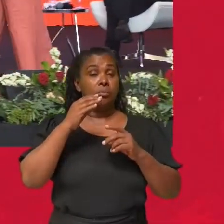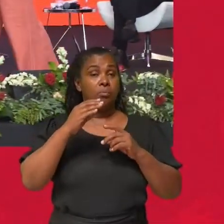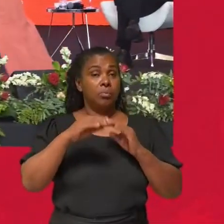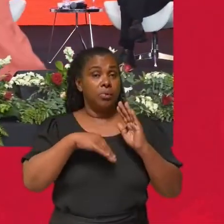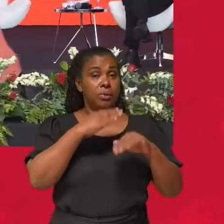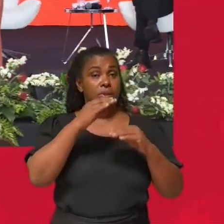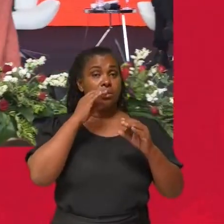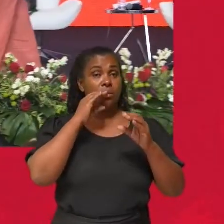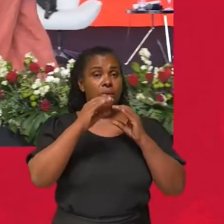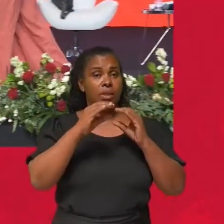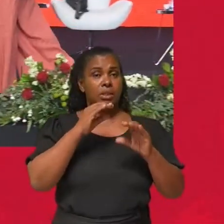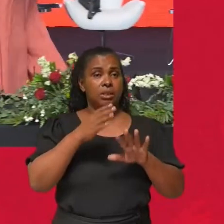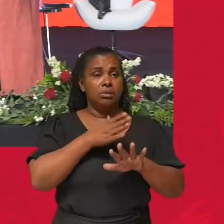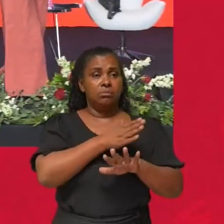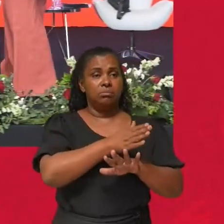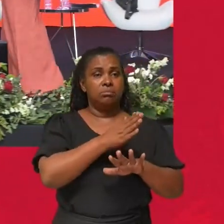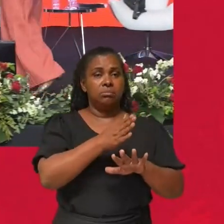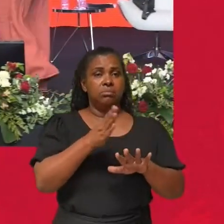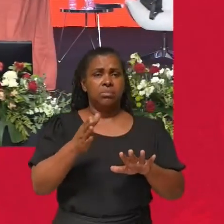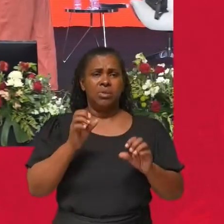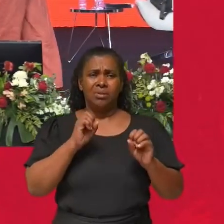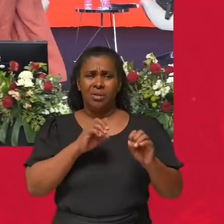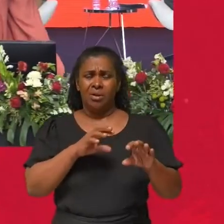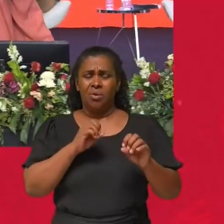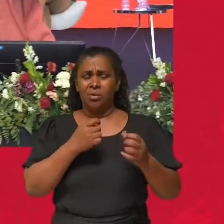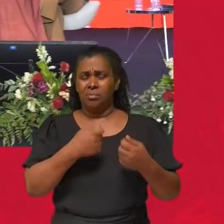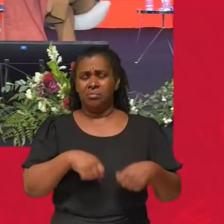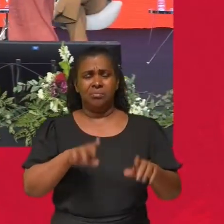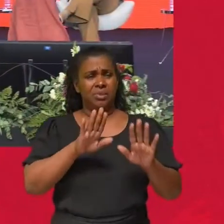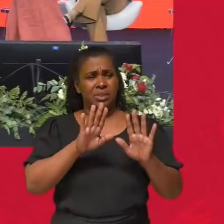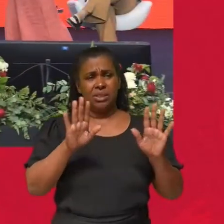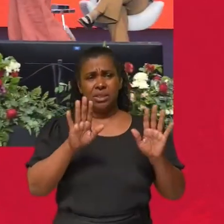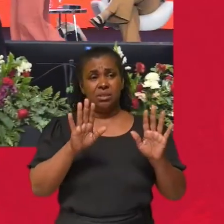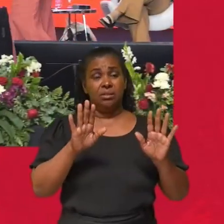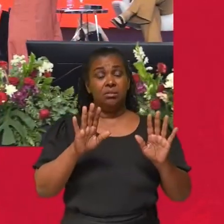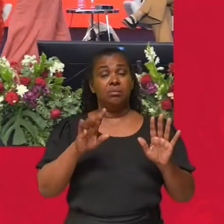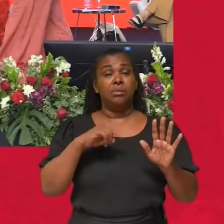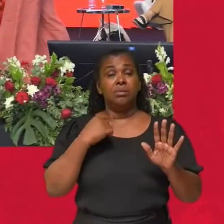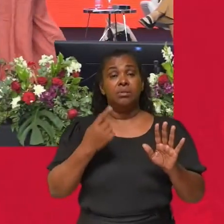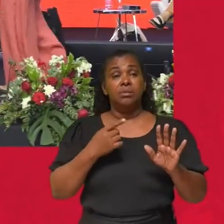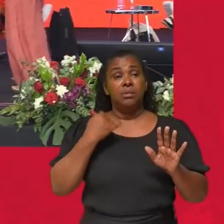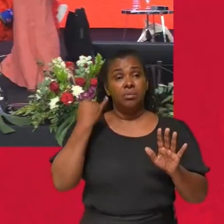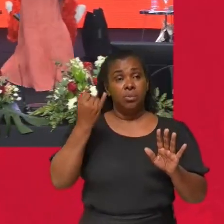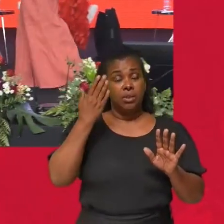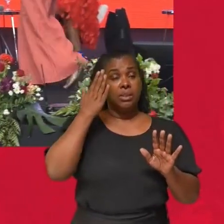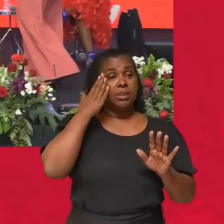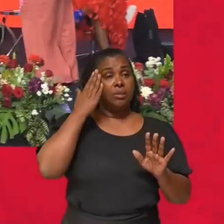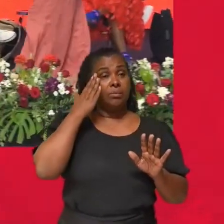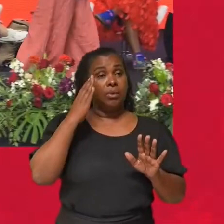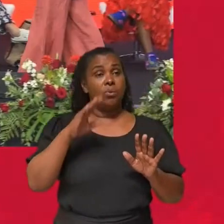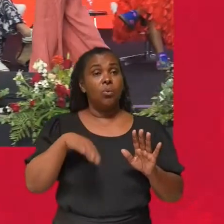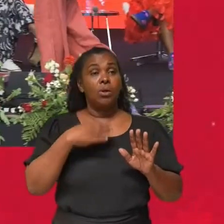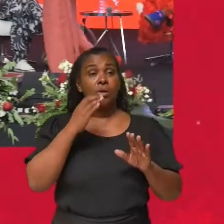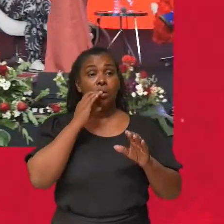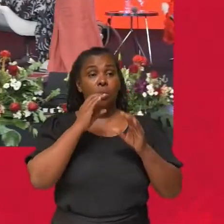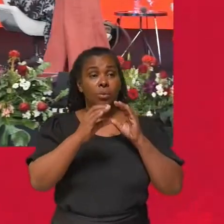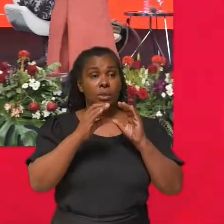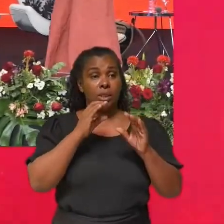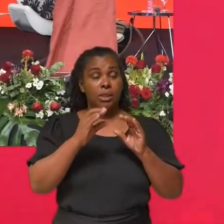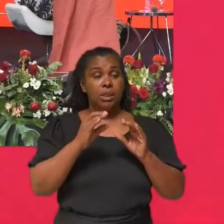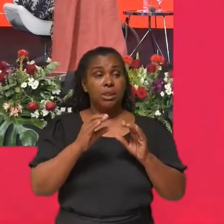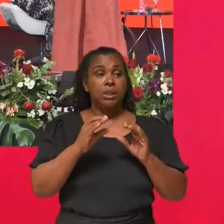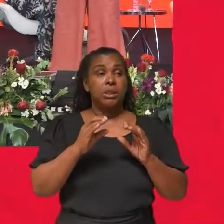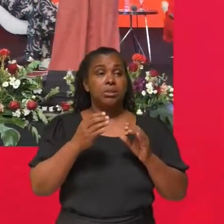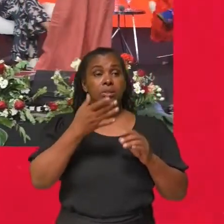aulinha sobre isso, mas é importante a gente saber que nós nos comunicamos a partir da maneira como nós